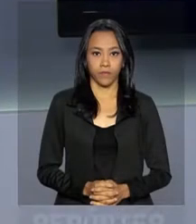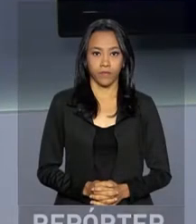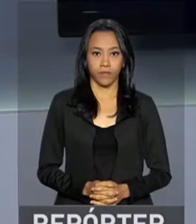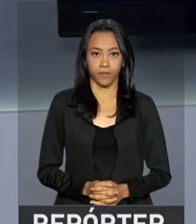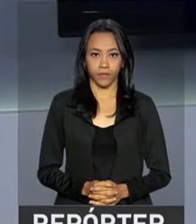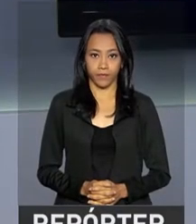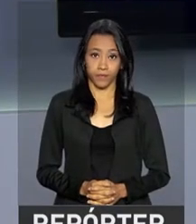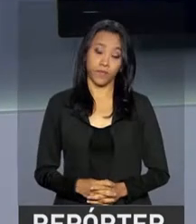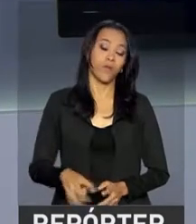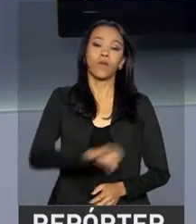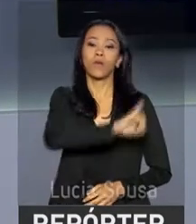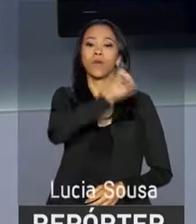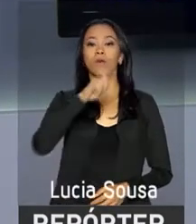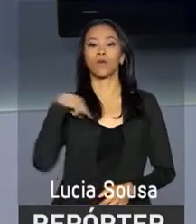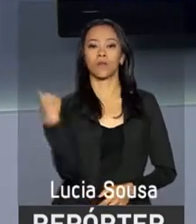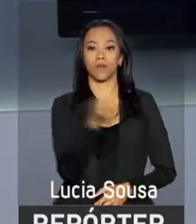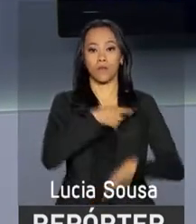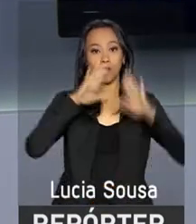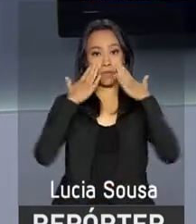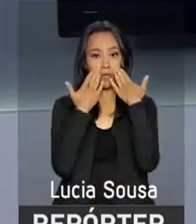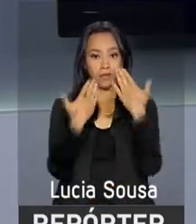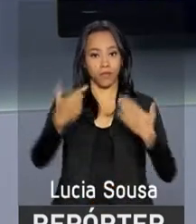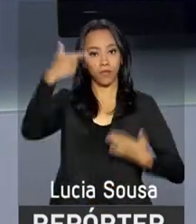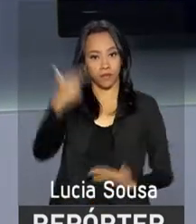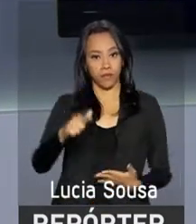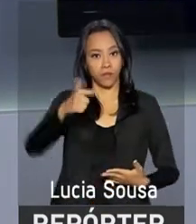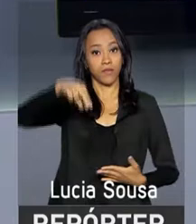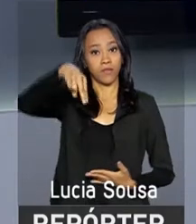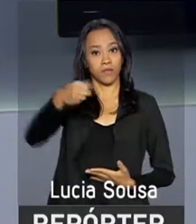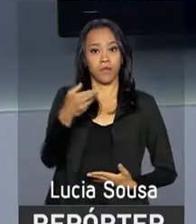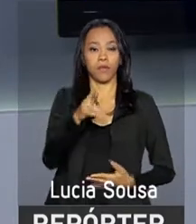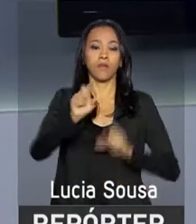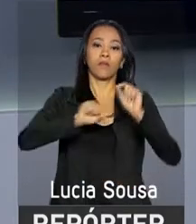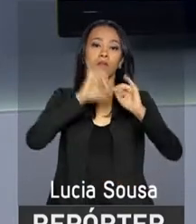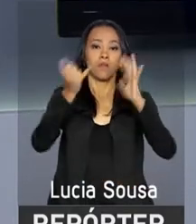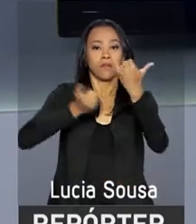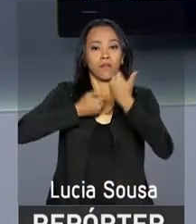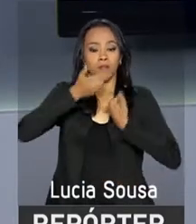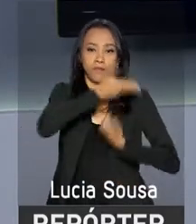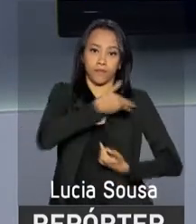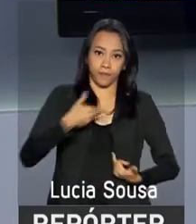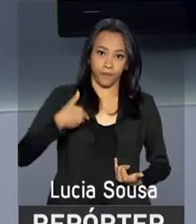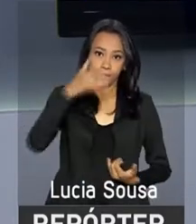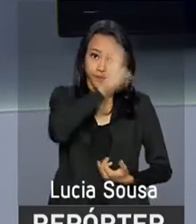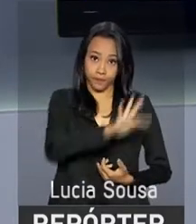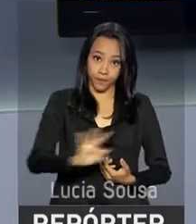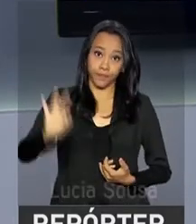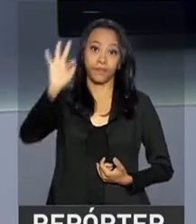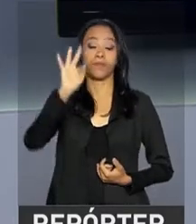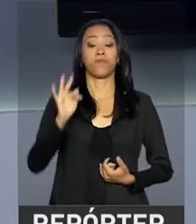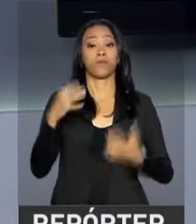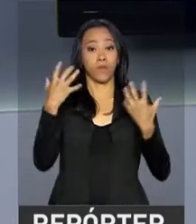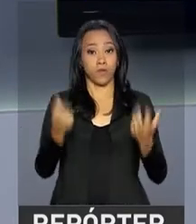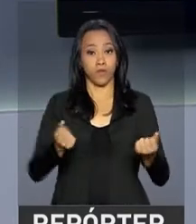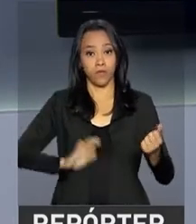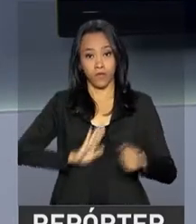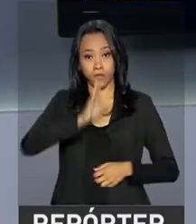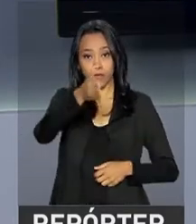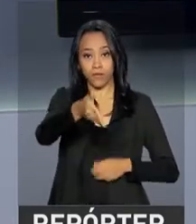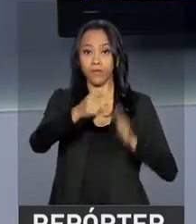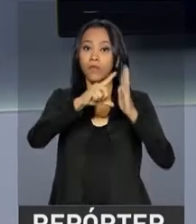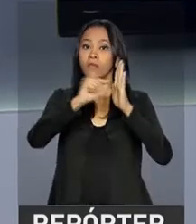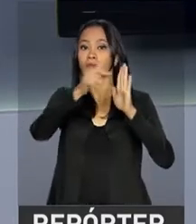o la no ar mais uma edição do repórter nbr com as notícias do governo federal e nós vamos até o palácio do planalto